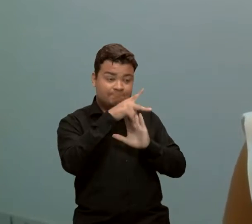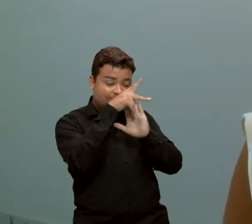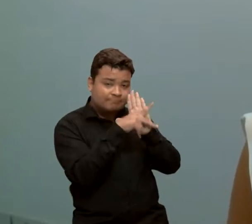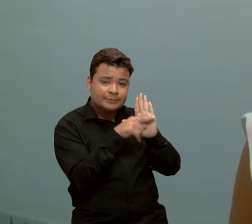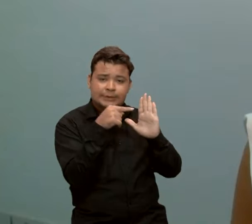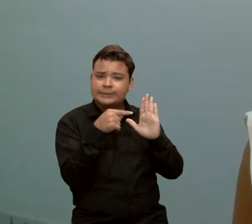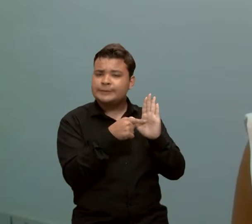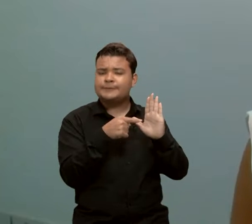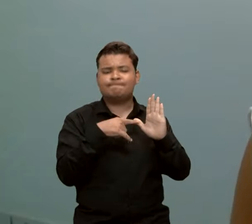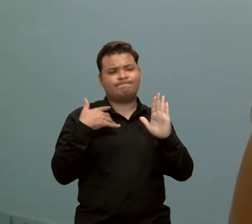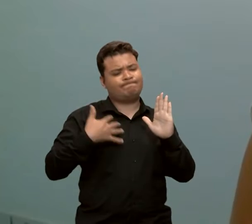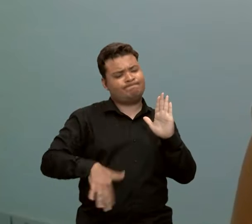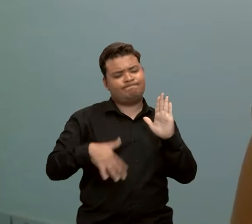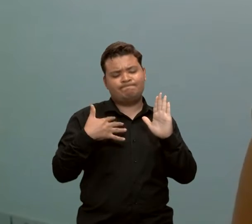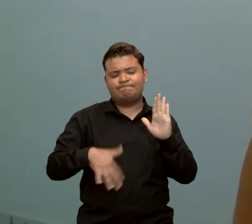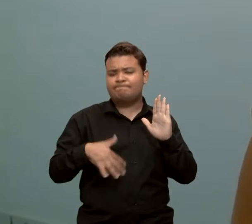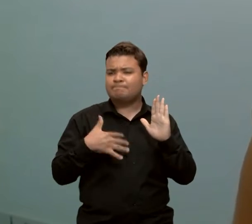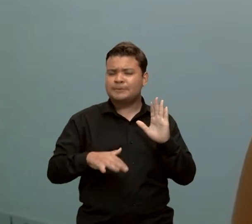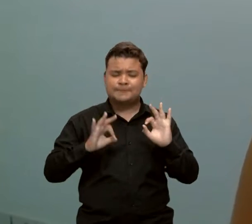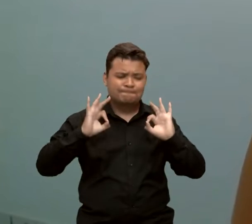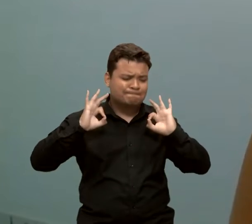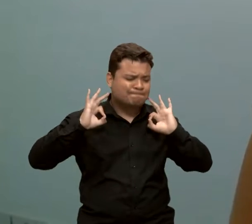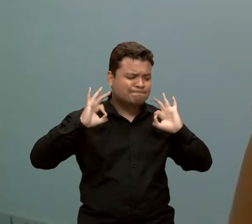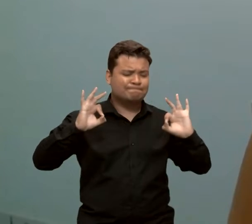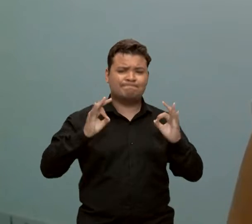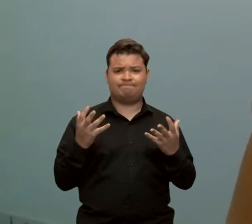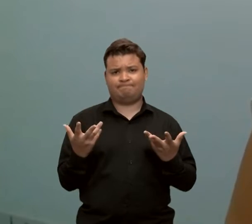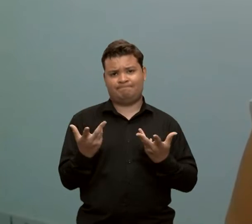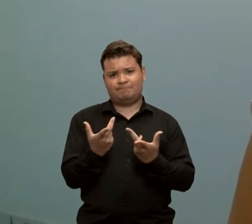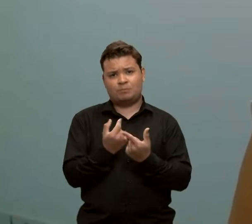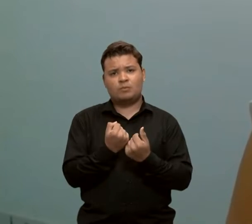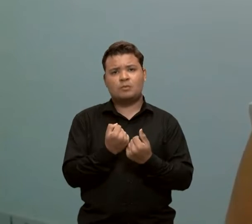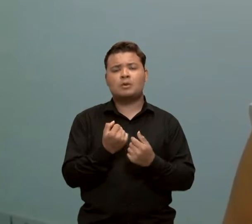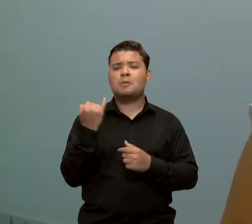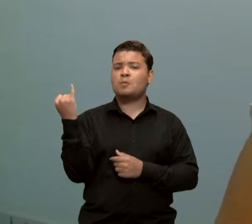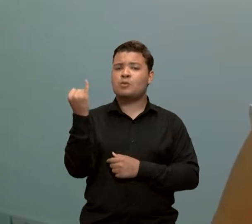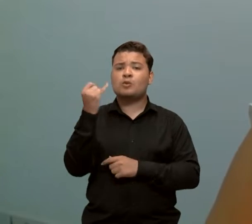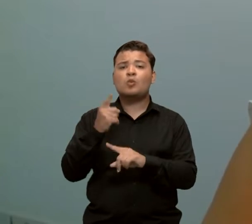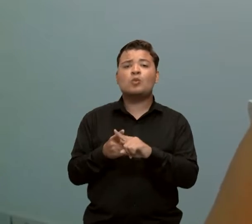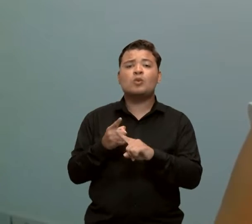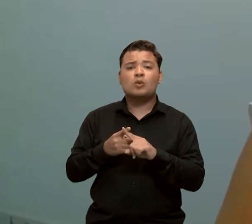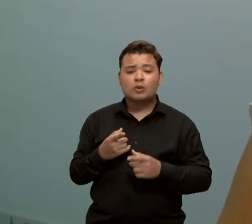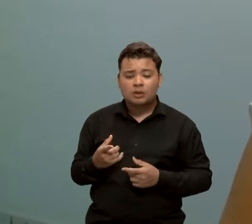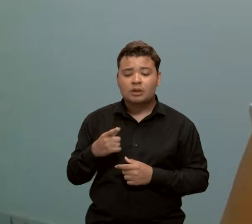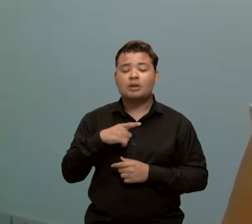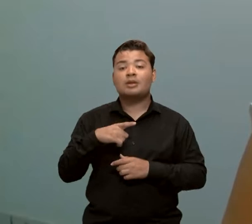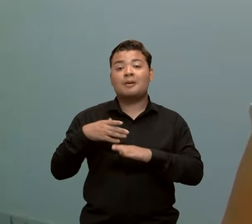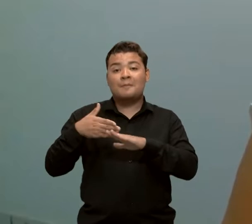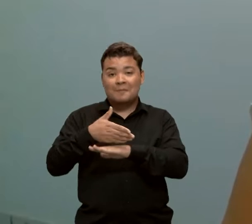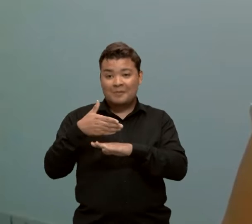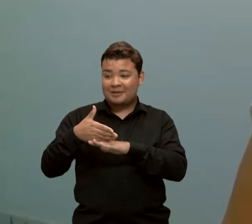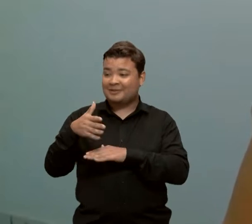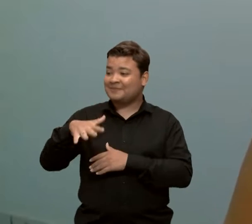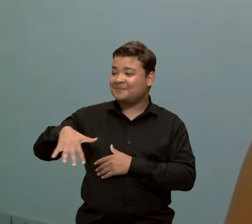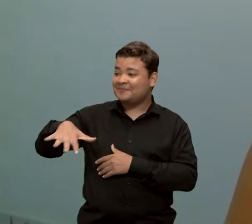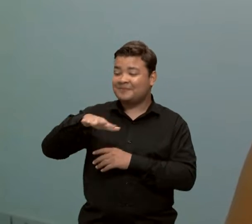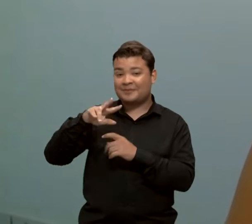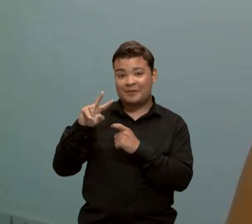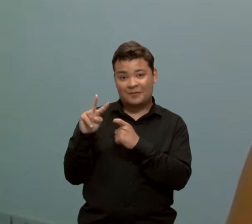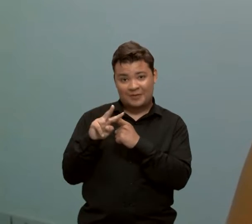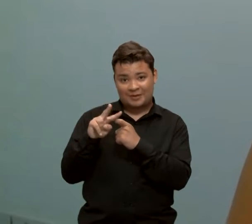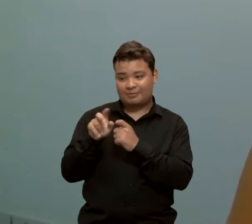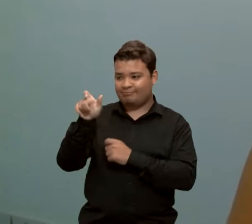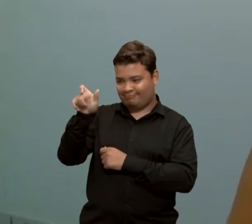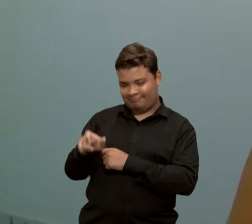ele ganhou um peso enorme, muito importante, que foi com a participação da veterinária, uma